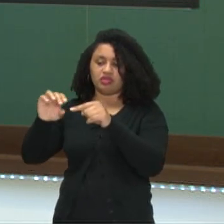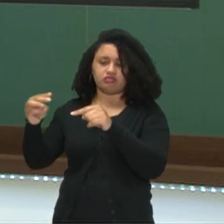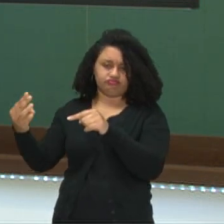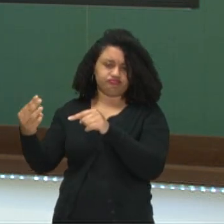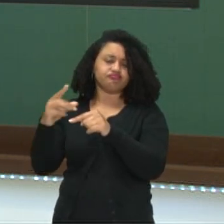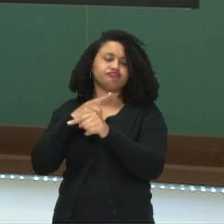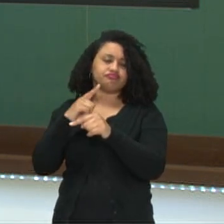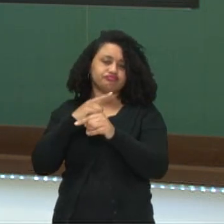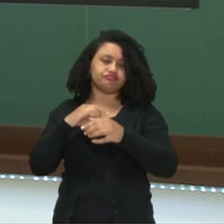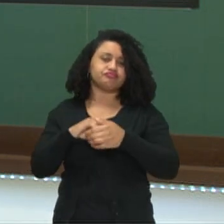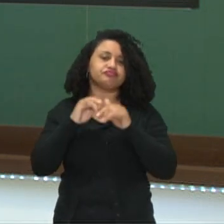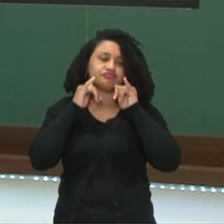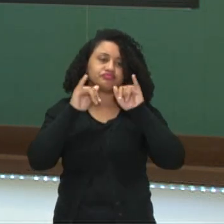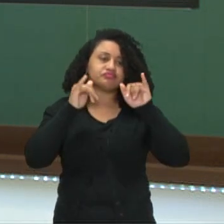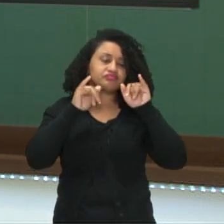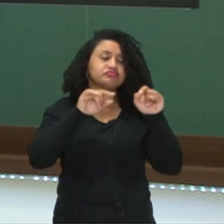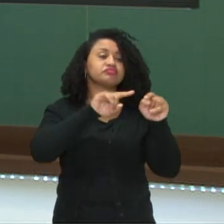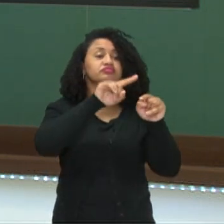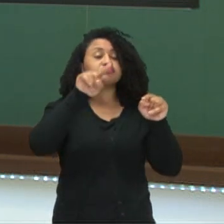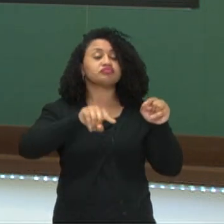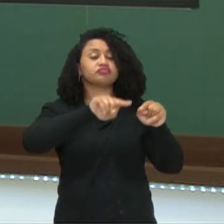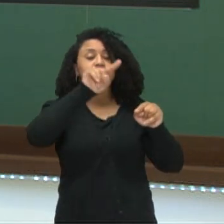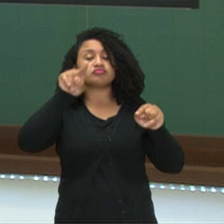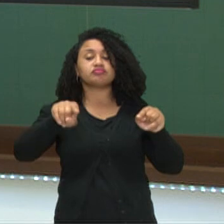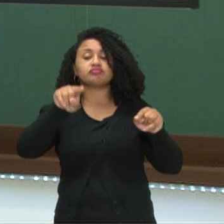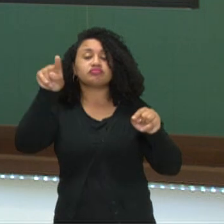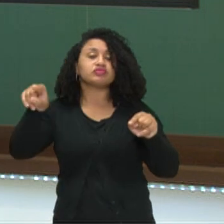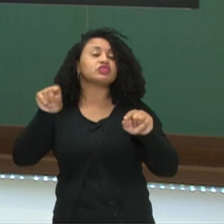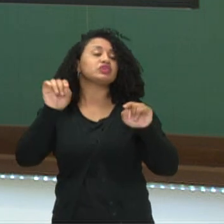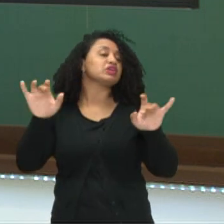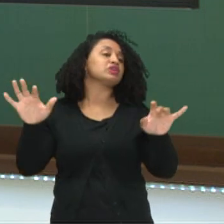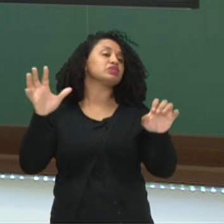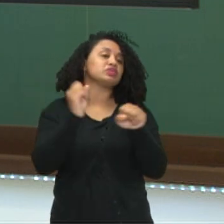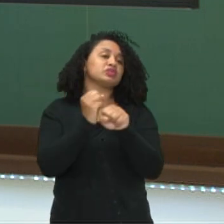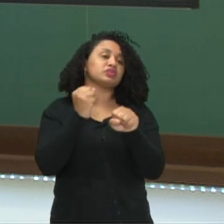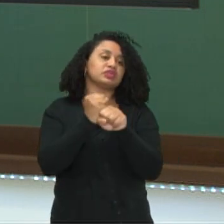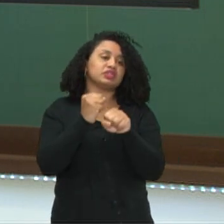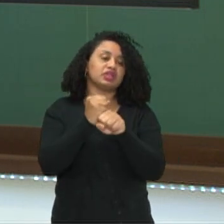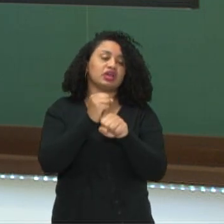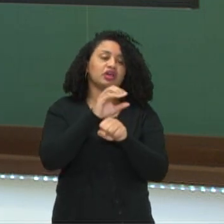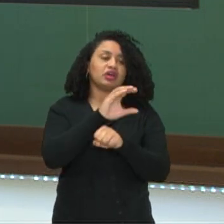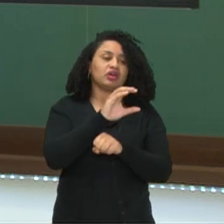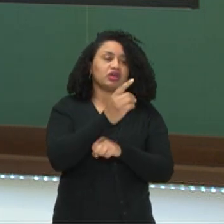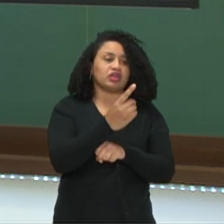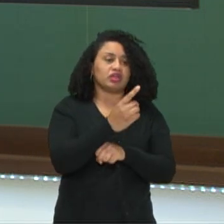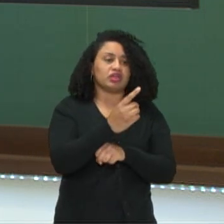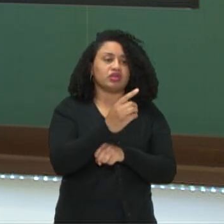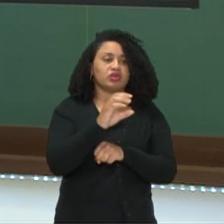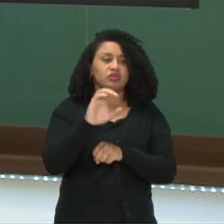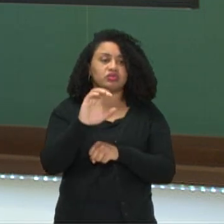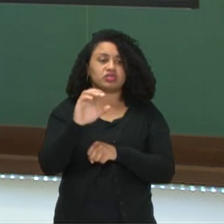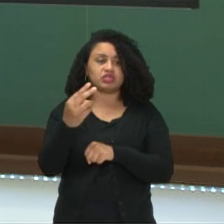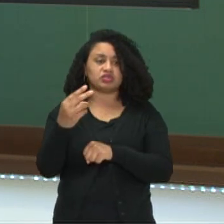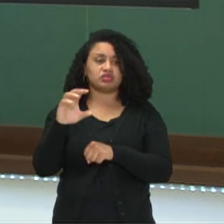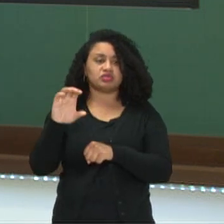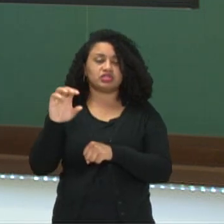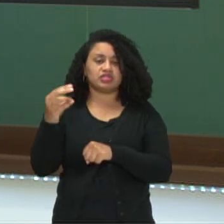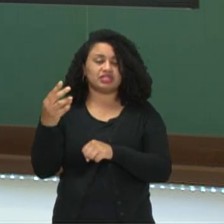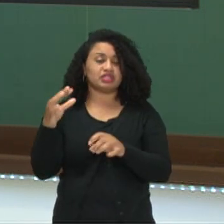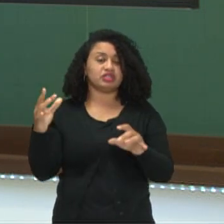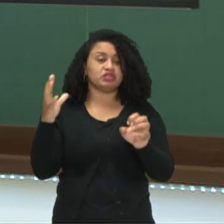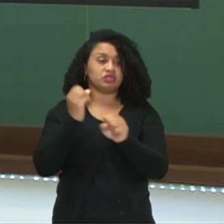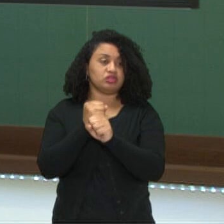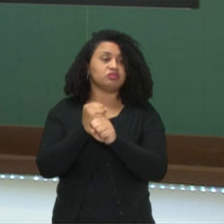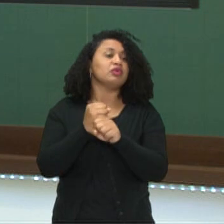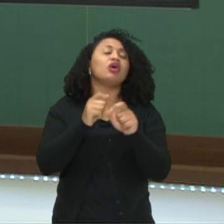no C3. Então está entrando neles um total de carga elétrica aqui, 1 mais Q2 mais Q3. E está saindo da onde essa